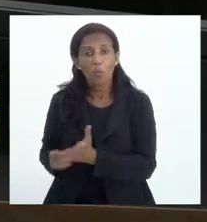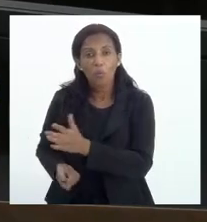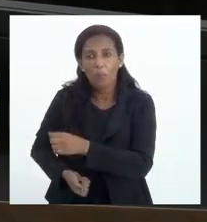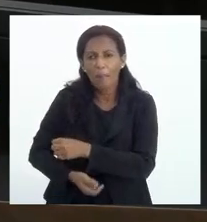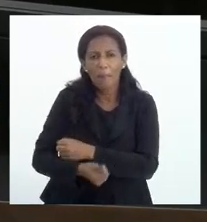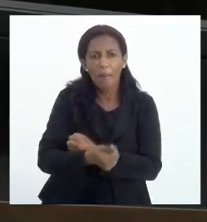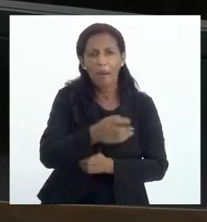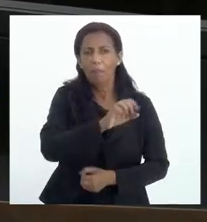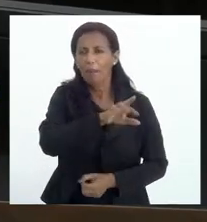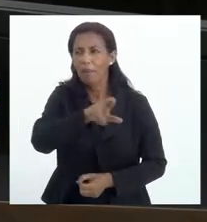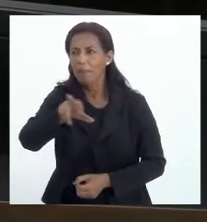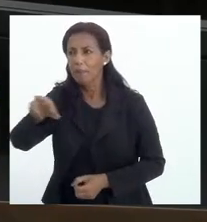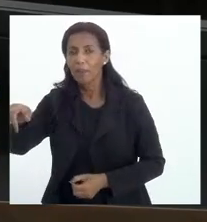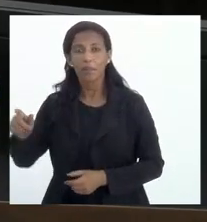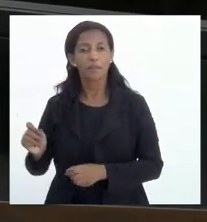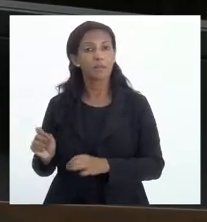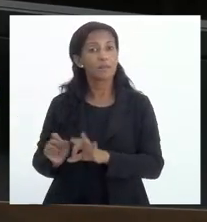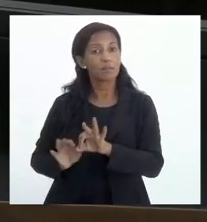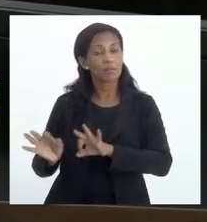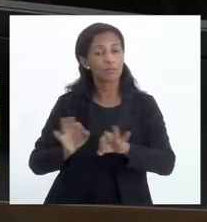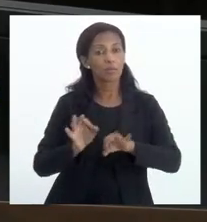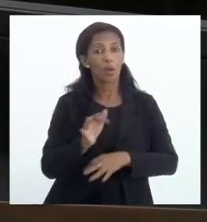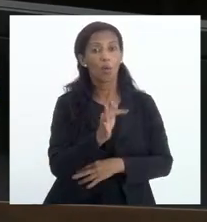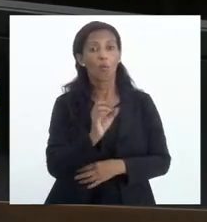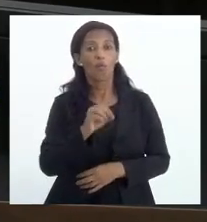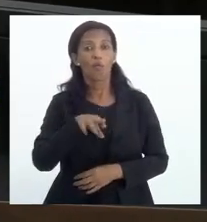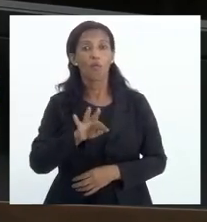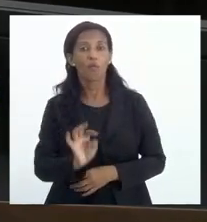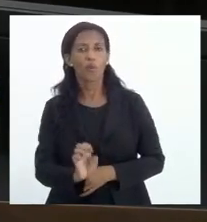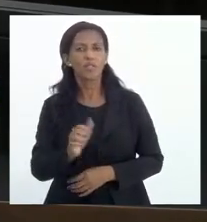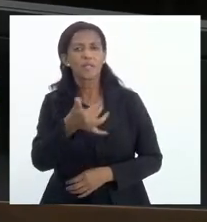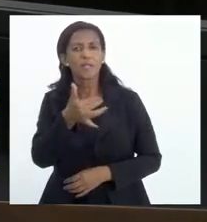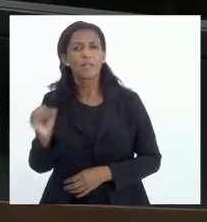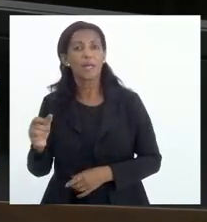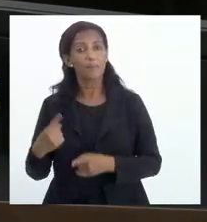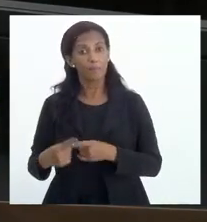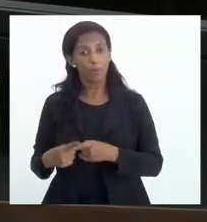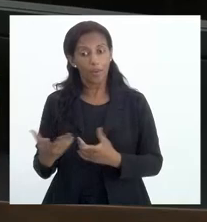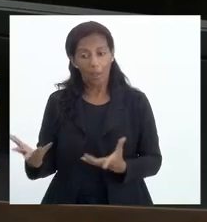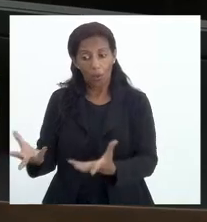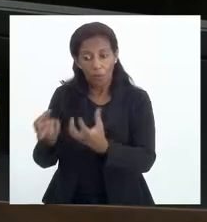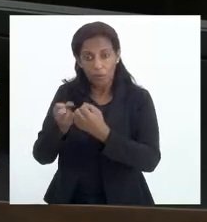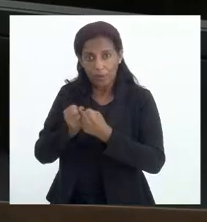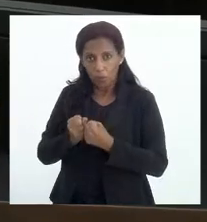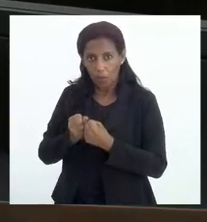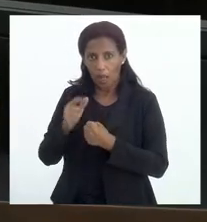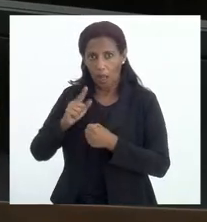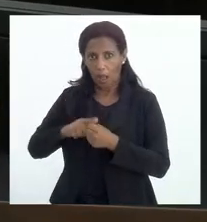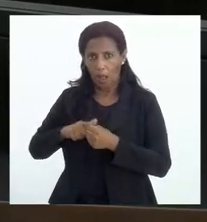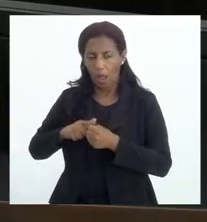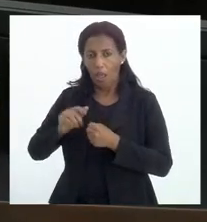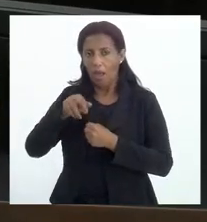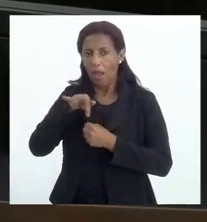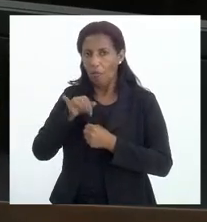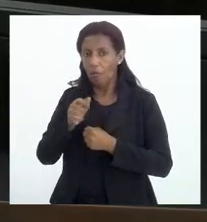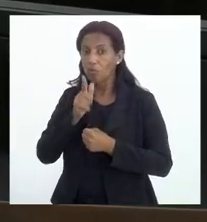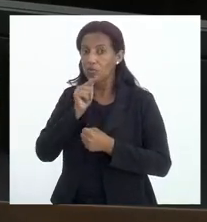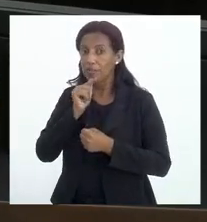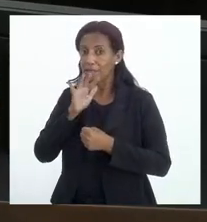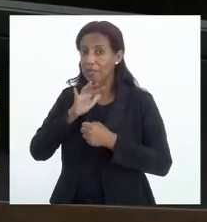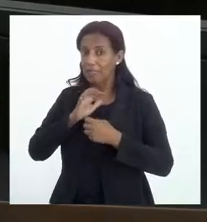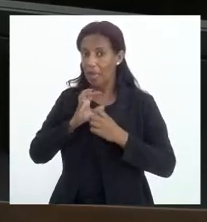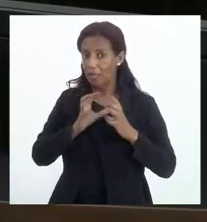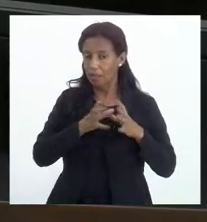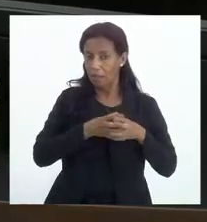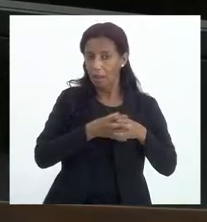investimentos sendo feitos com fonte 100. Por quê? Porque agora eu vou segurar a fonte da SEDAI para